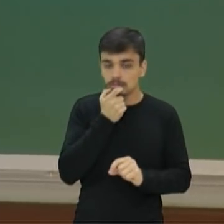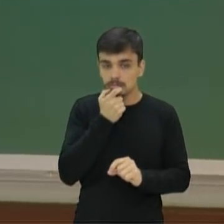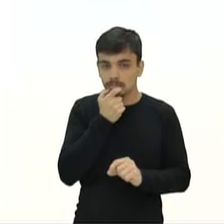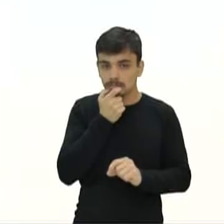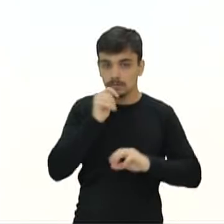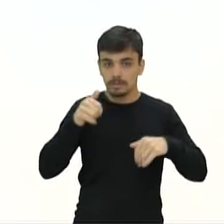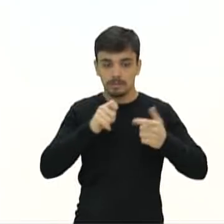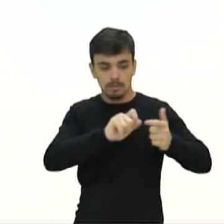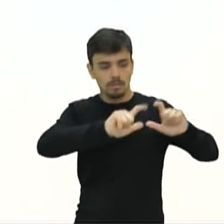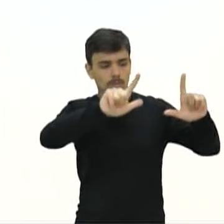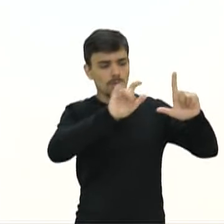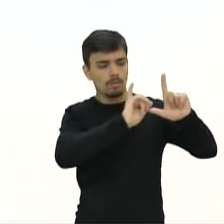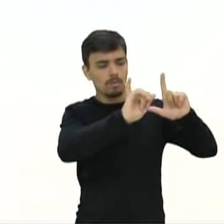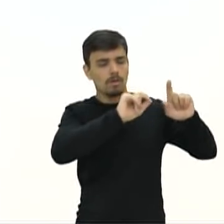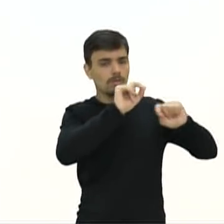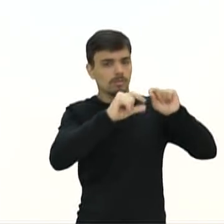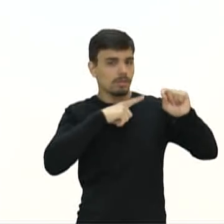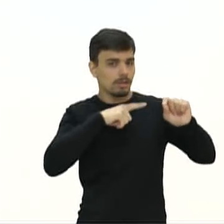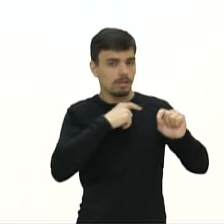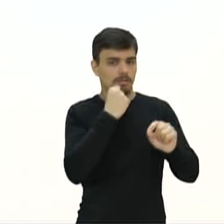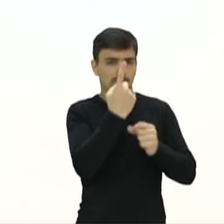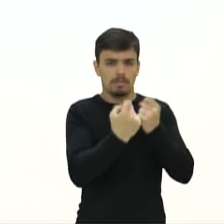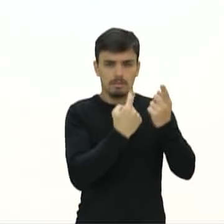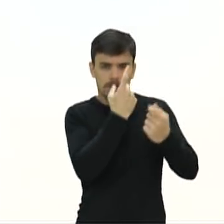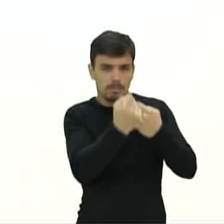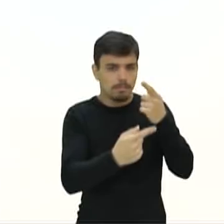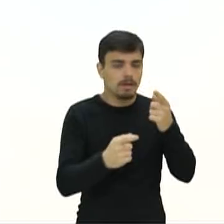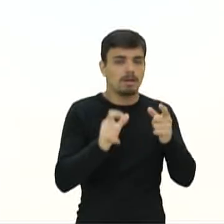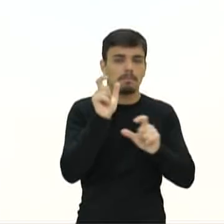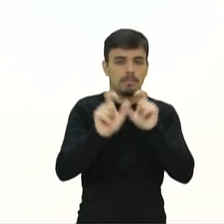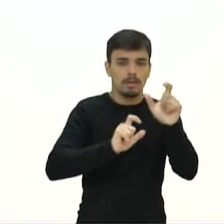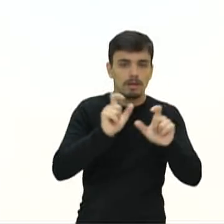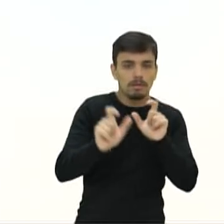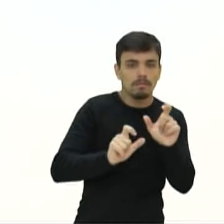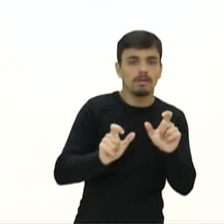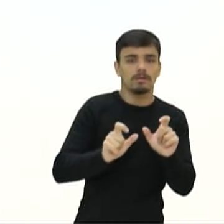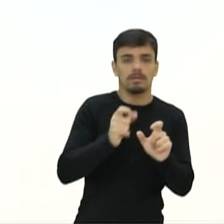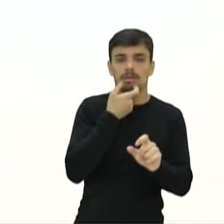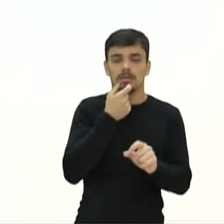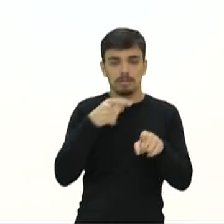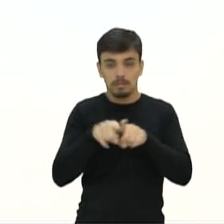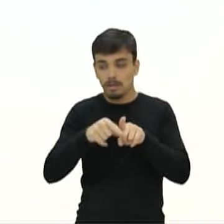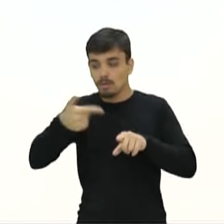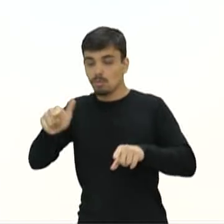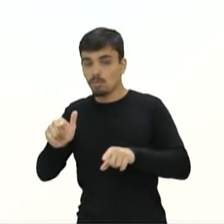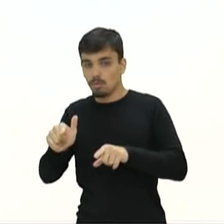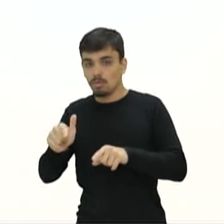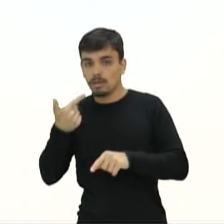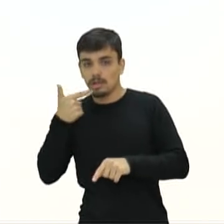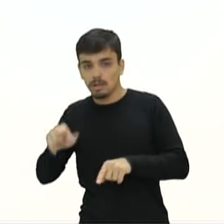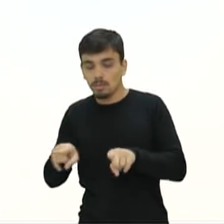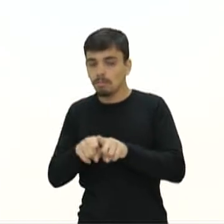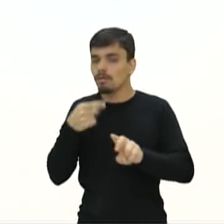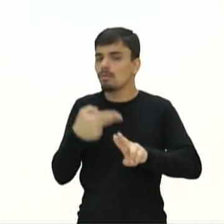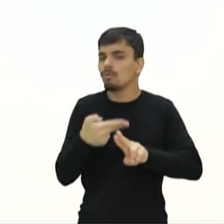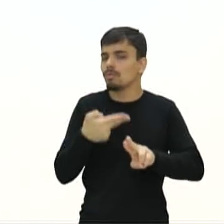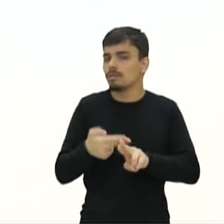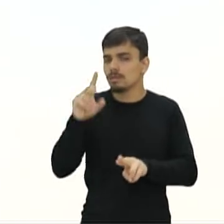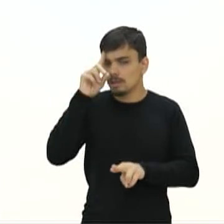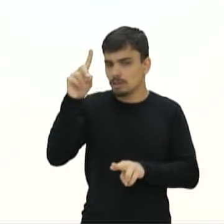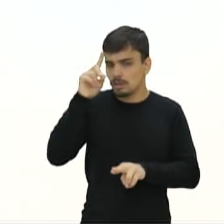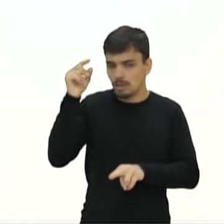na capa, eu tenho várias palavras em inglês, tenho até outras em outro idioma, que a gente usa no nosso dia a